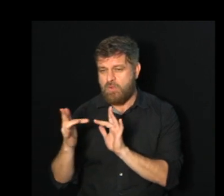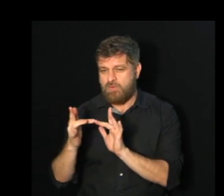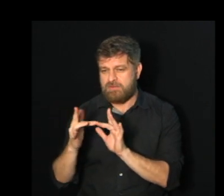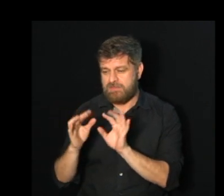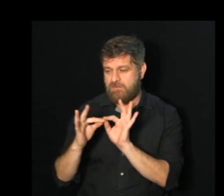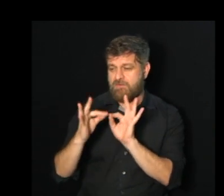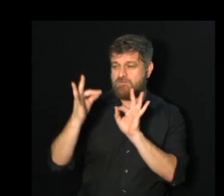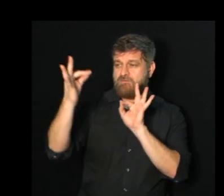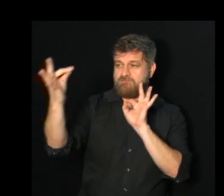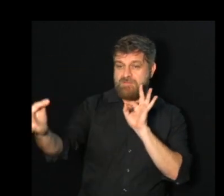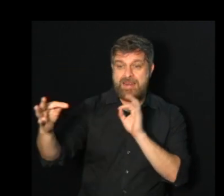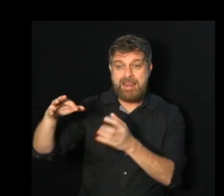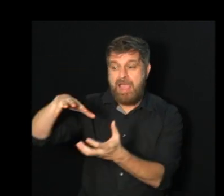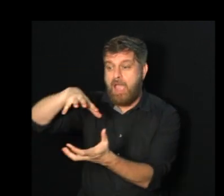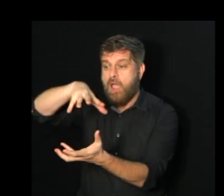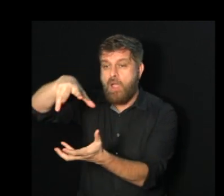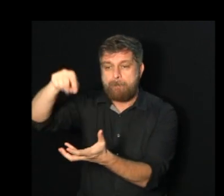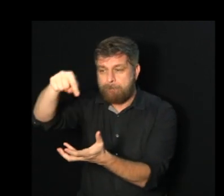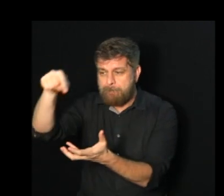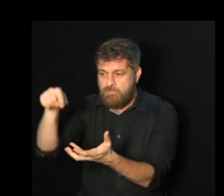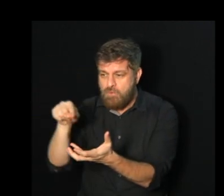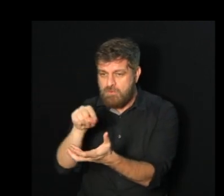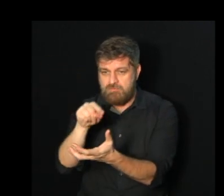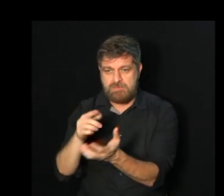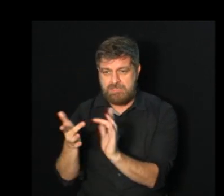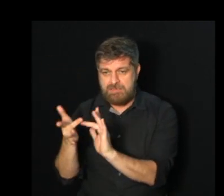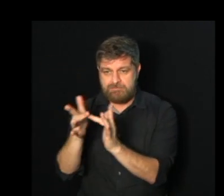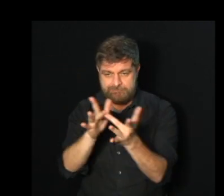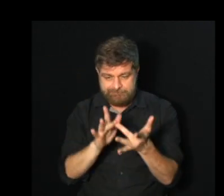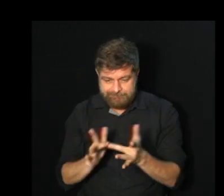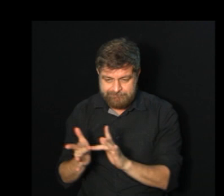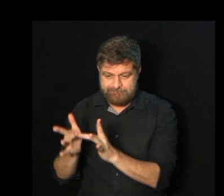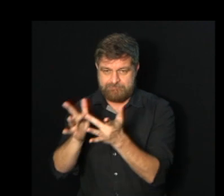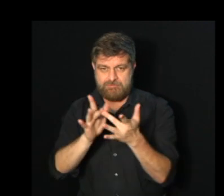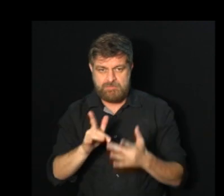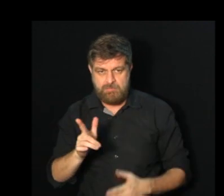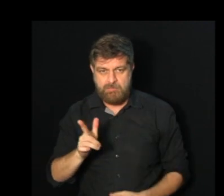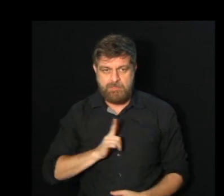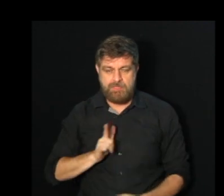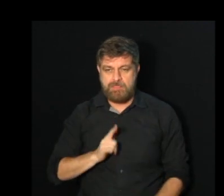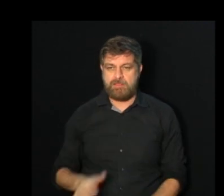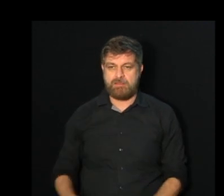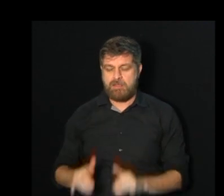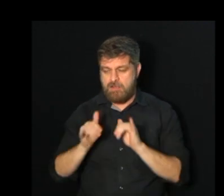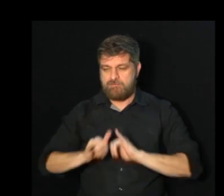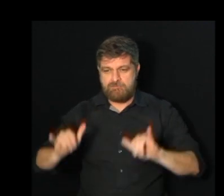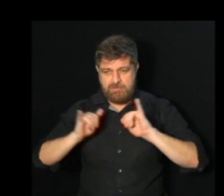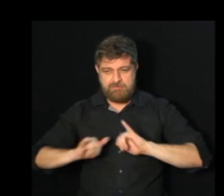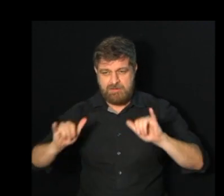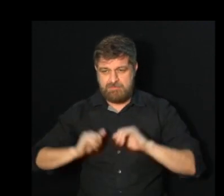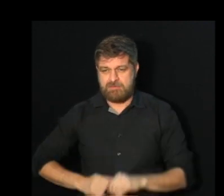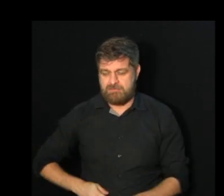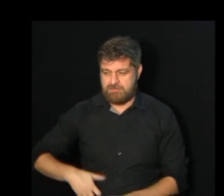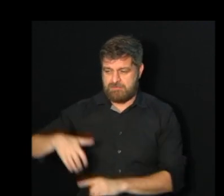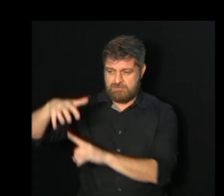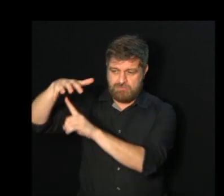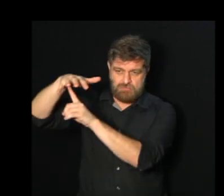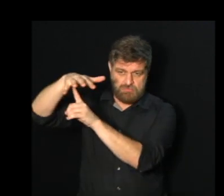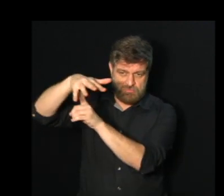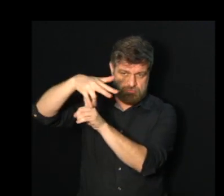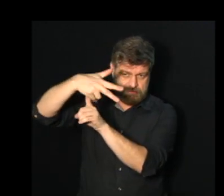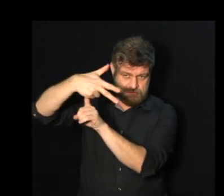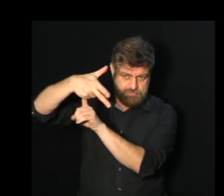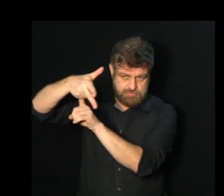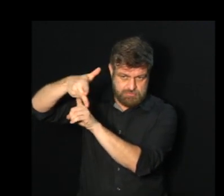falar com o mundo todo, usando rede própria, concursos para testarmos propagação, operação de satélite, criação e manutenção